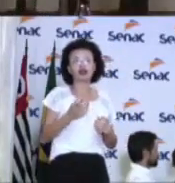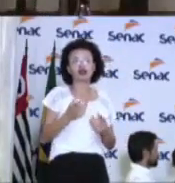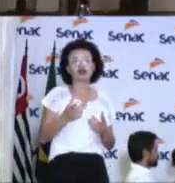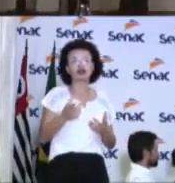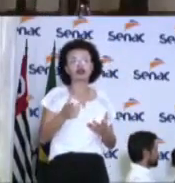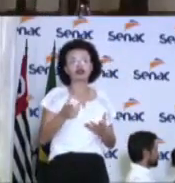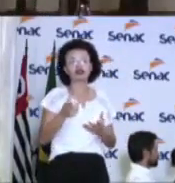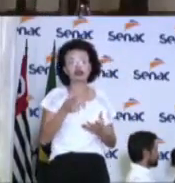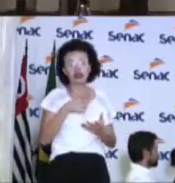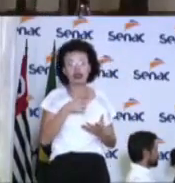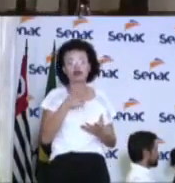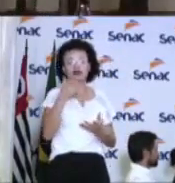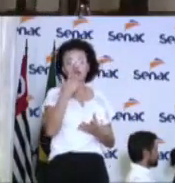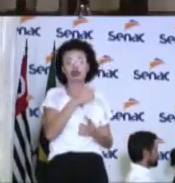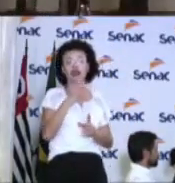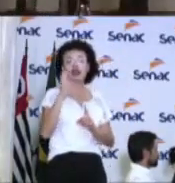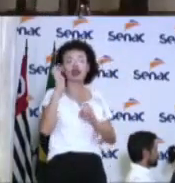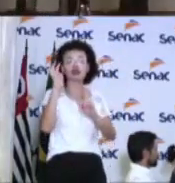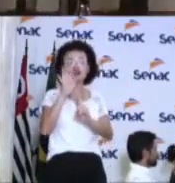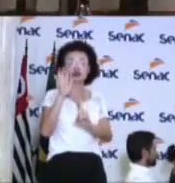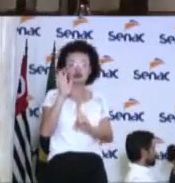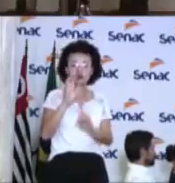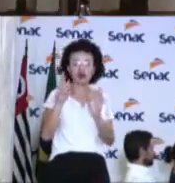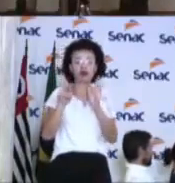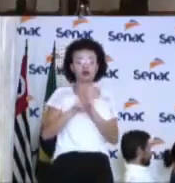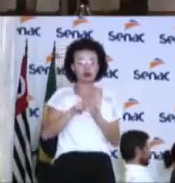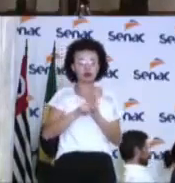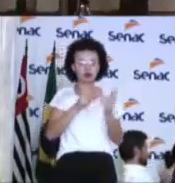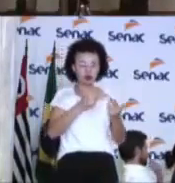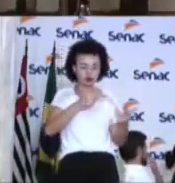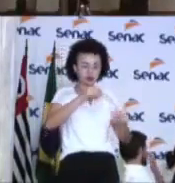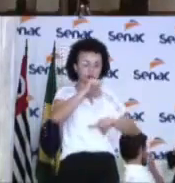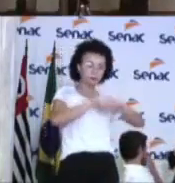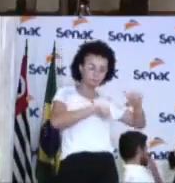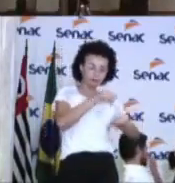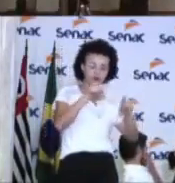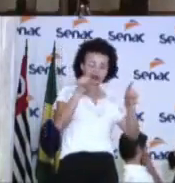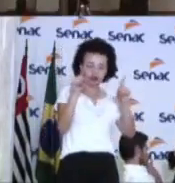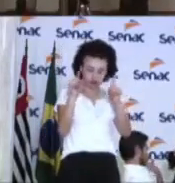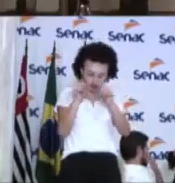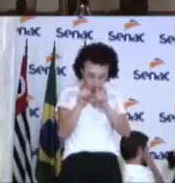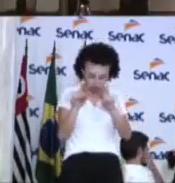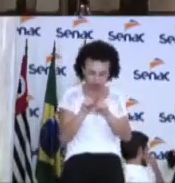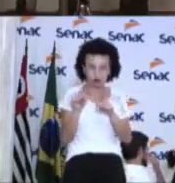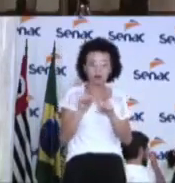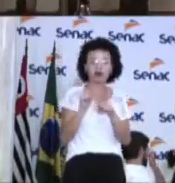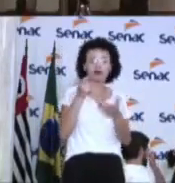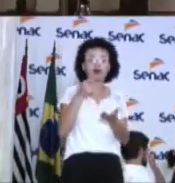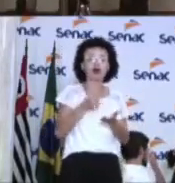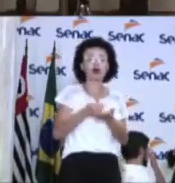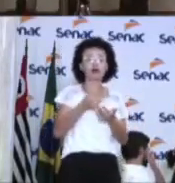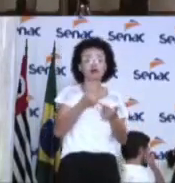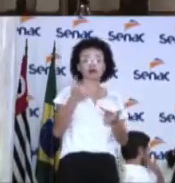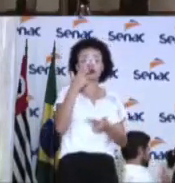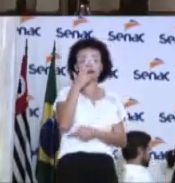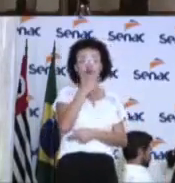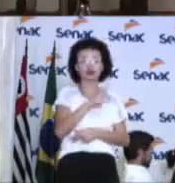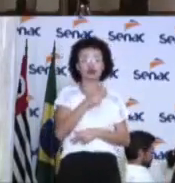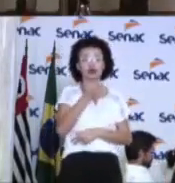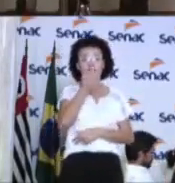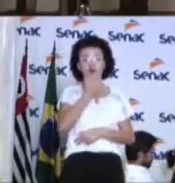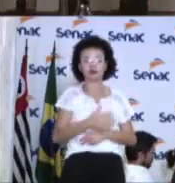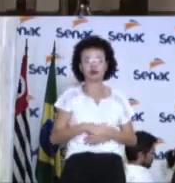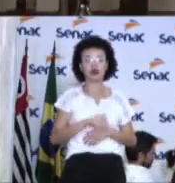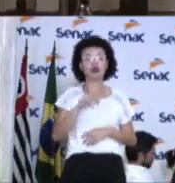de incentivar muito iniciativas inovadoras, ela cobra muito também que o resultado seja muito bom. Então, foi